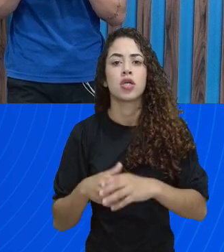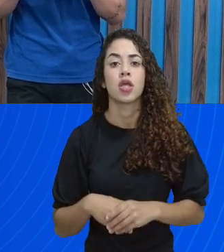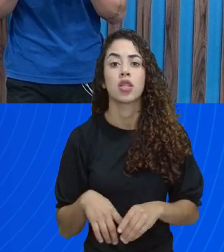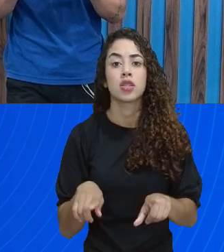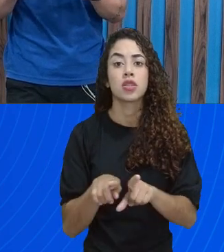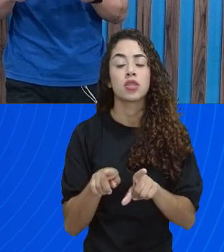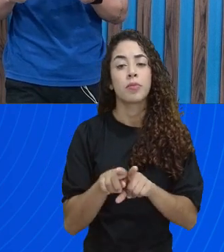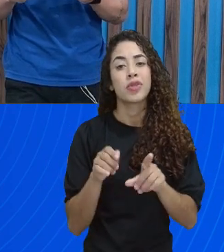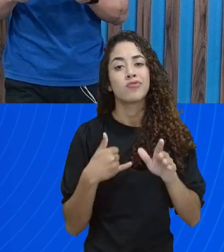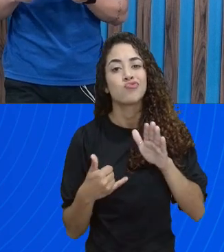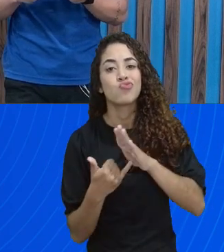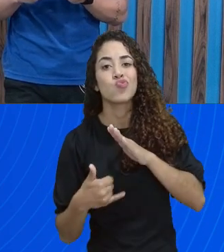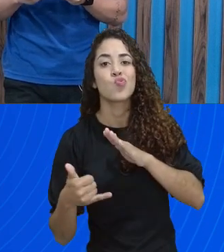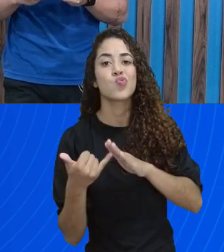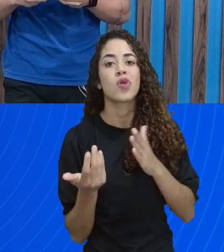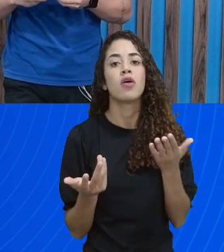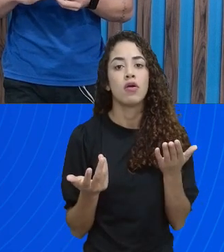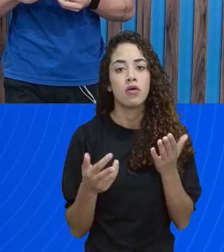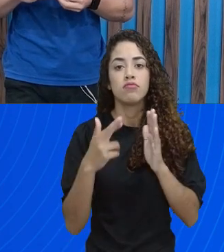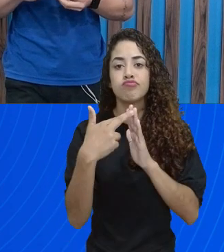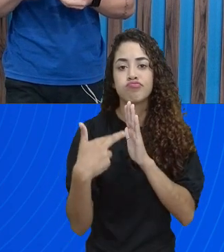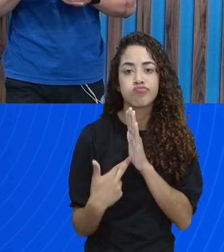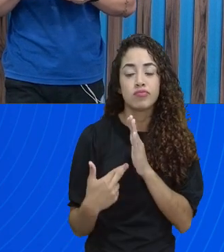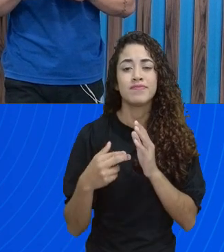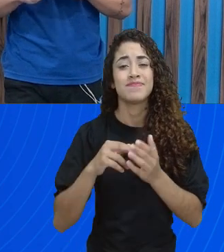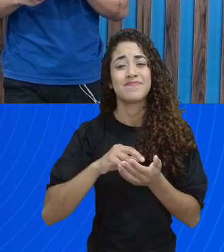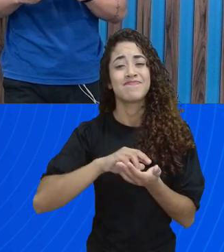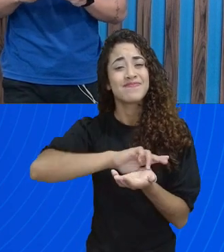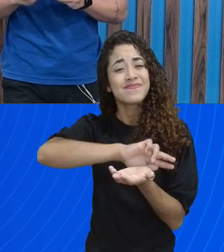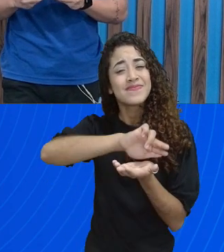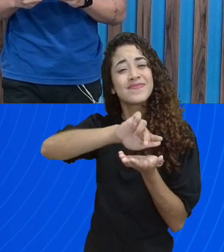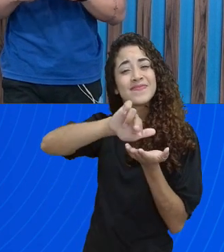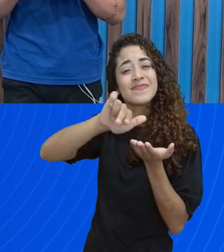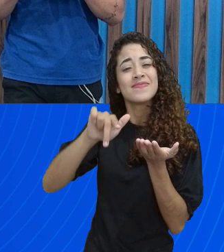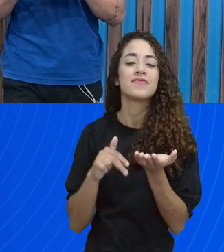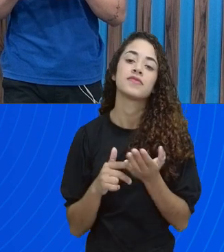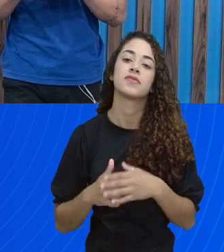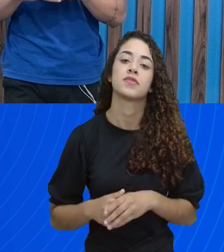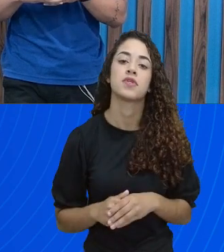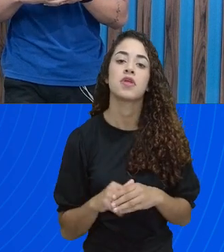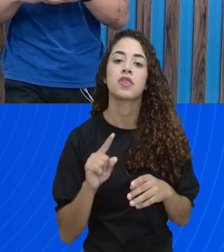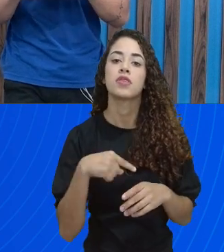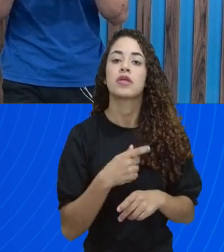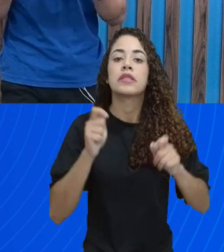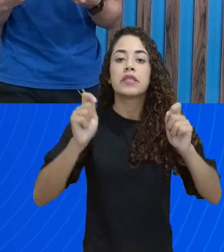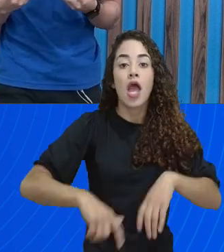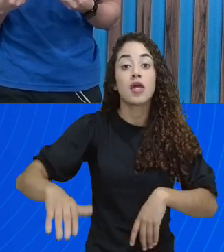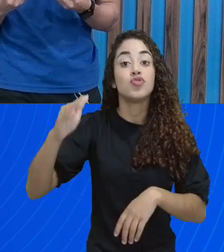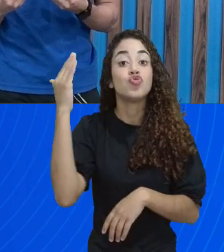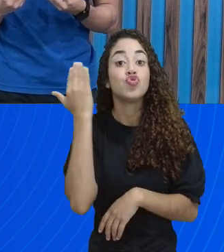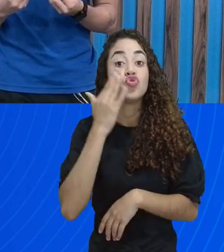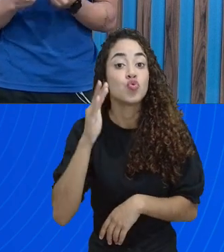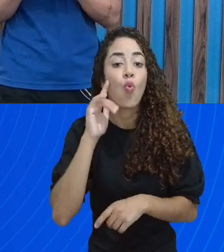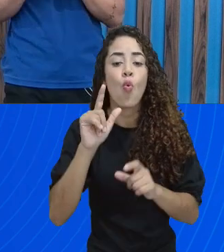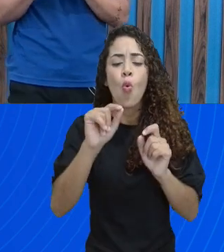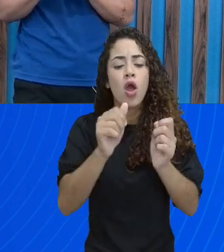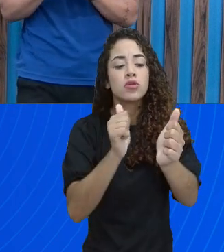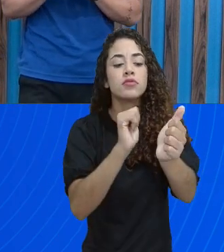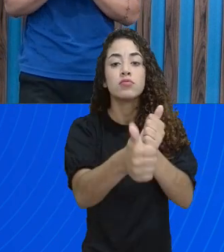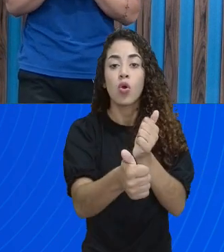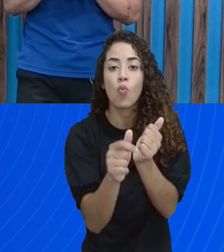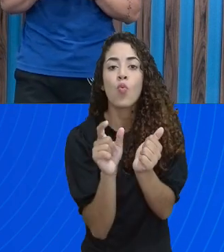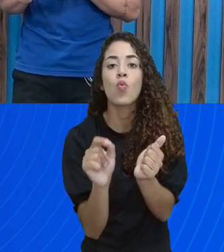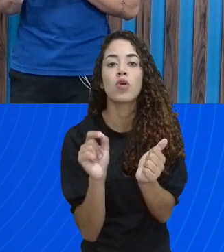das instituições, né, que regulamentam. Então tem todo um aparato para que a gente consiga entender o que é o esporte. Porque muita